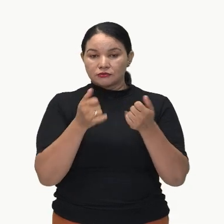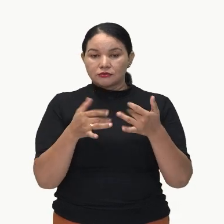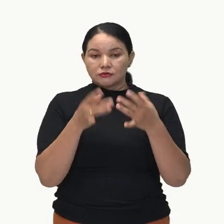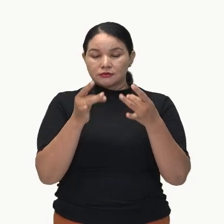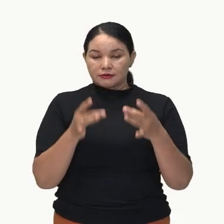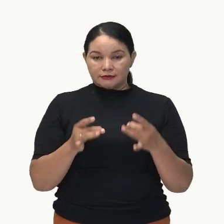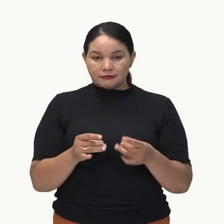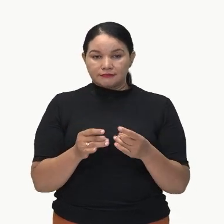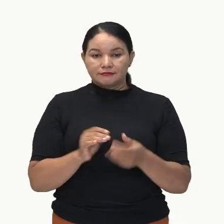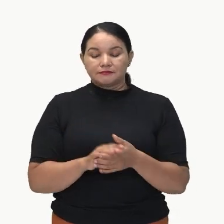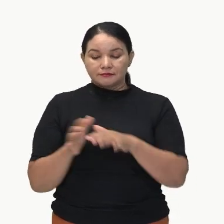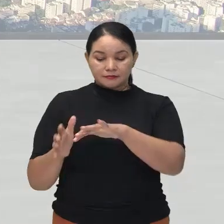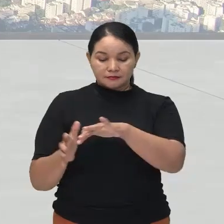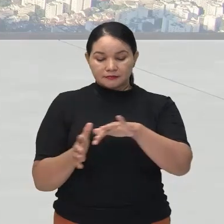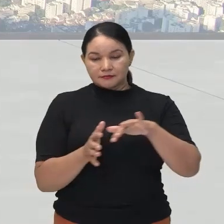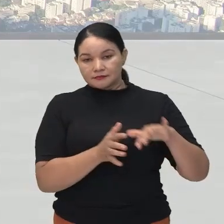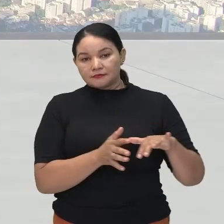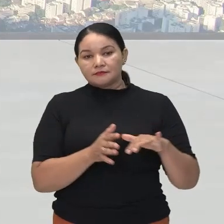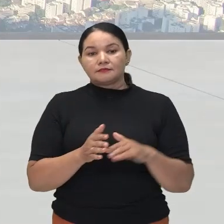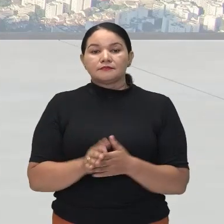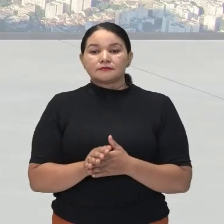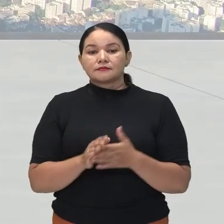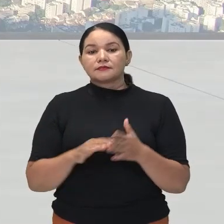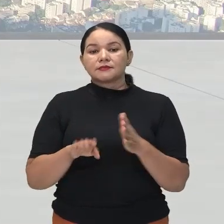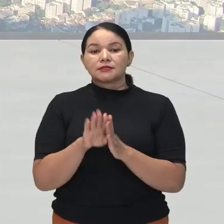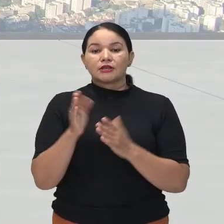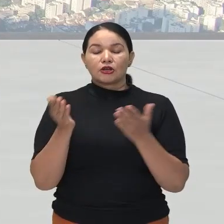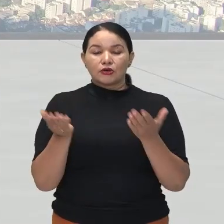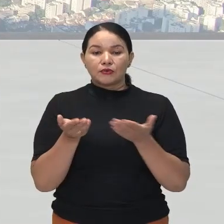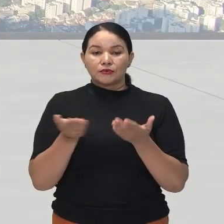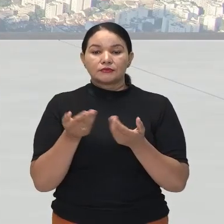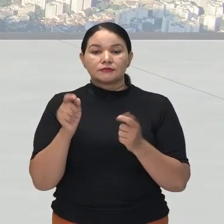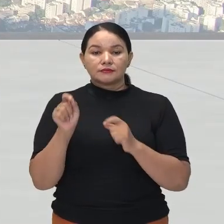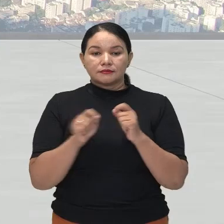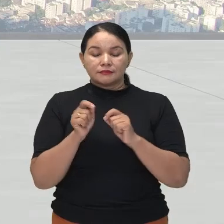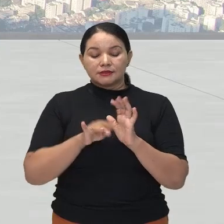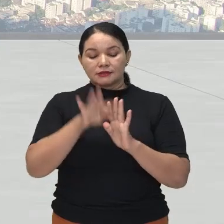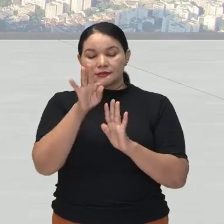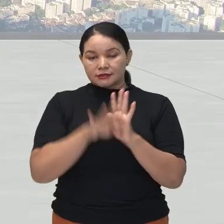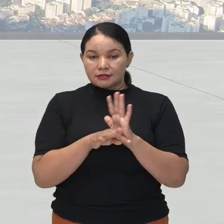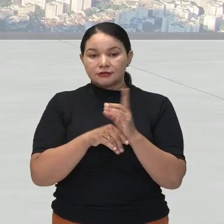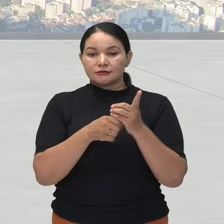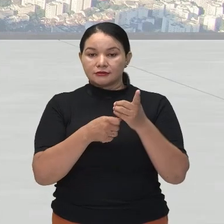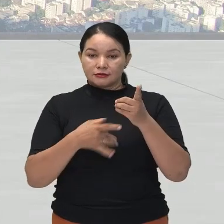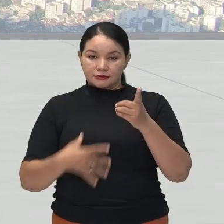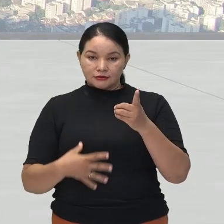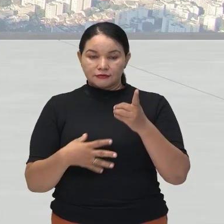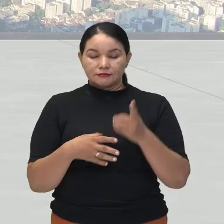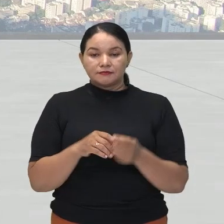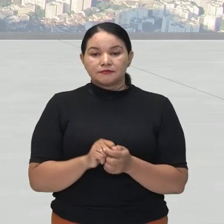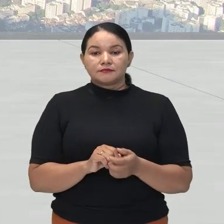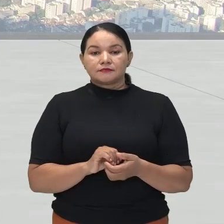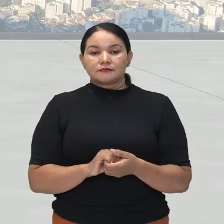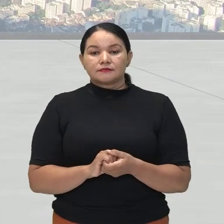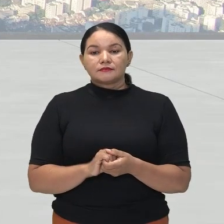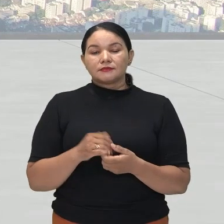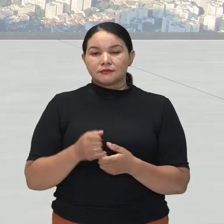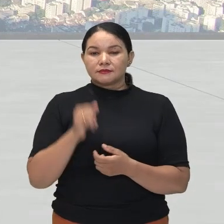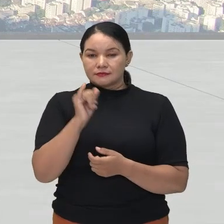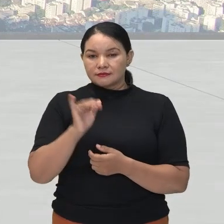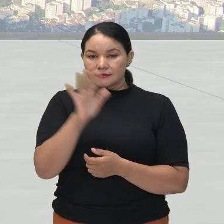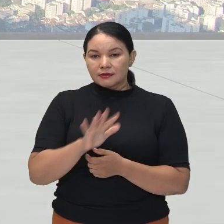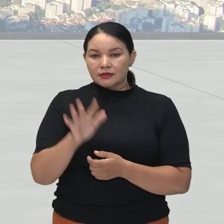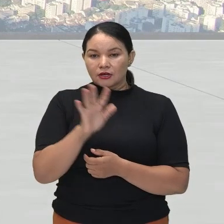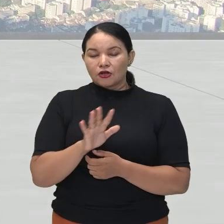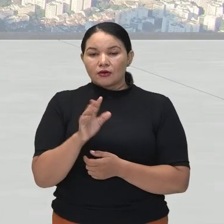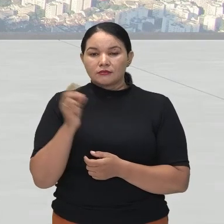dos advérbios, a gente chega rapidinho no texto descritivo. Então, nós temos aqui uma imagem que, se